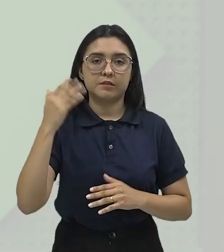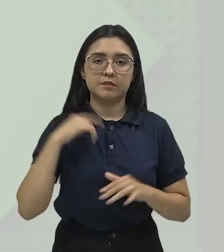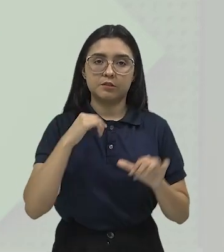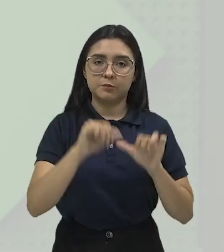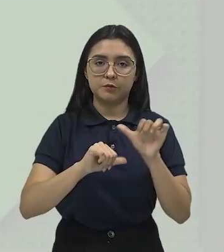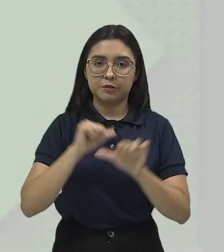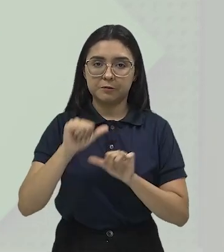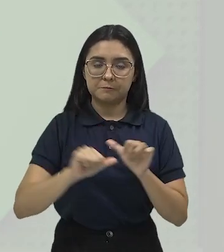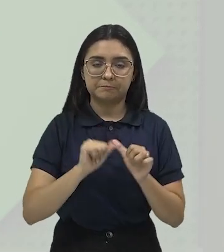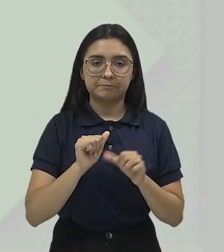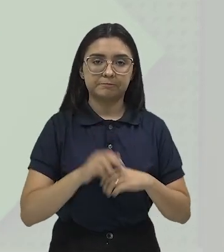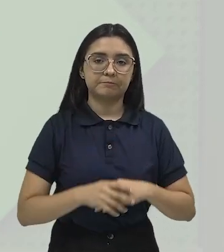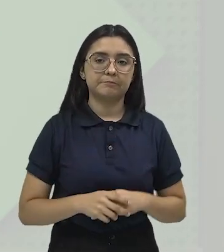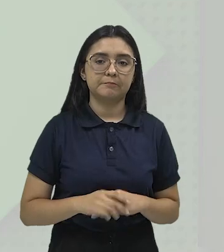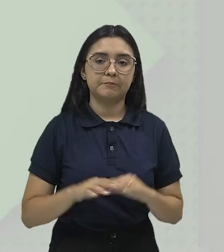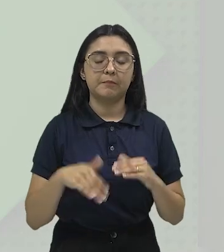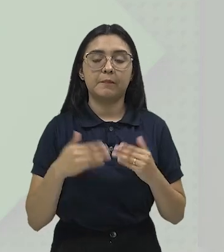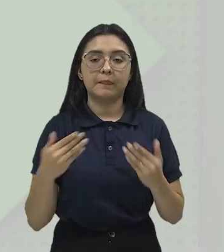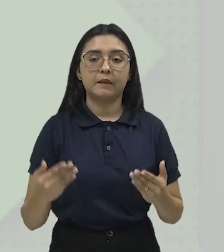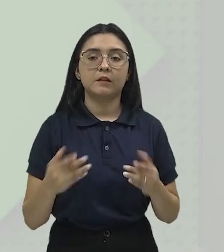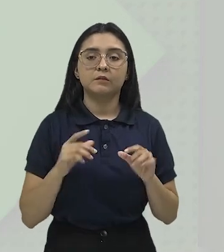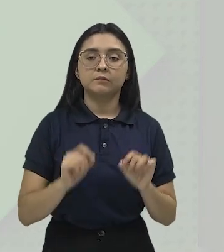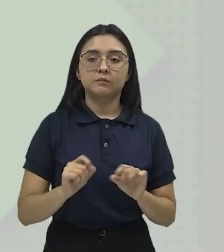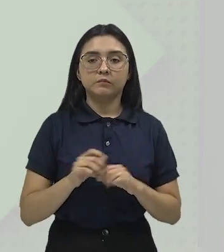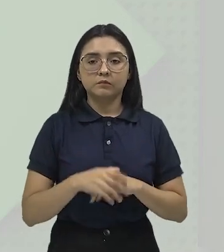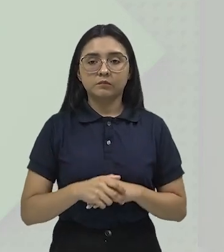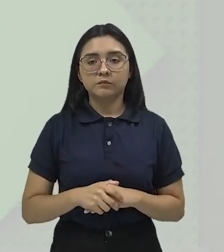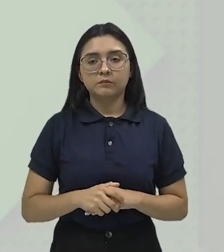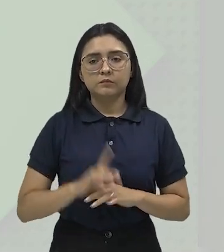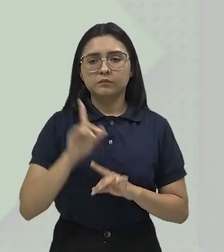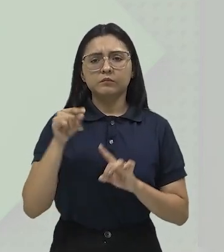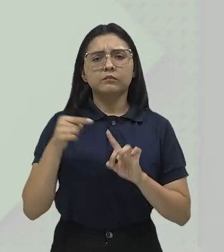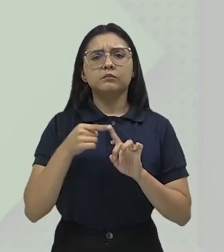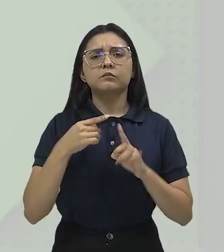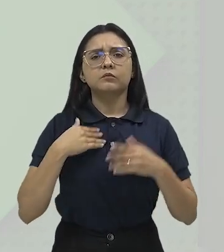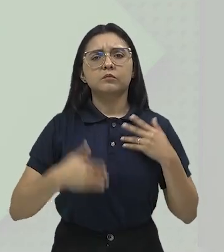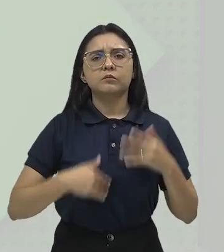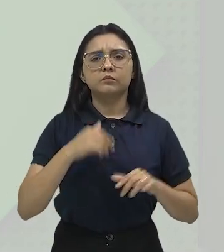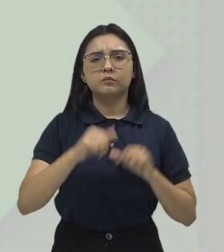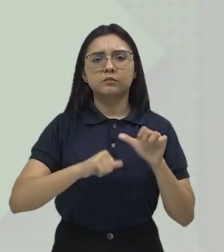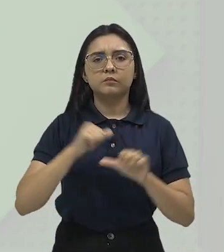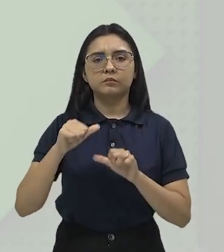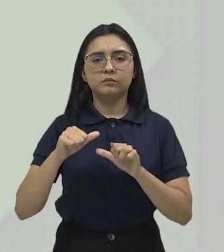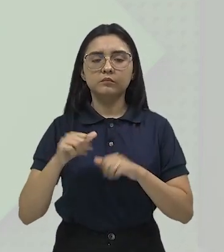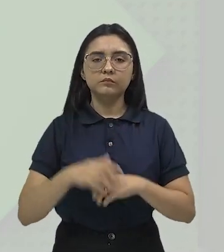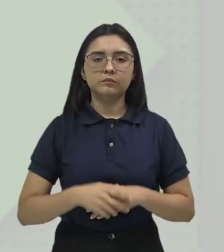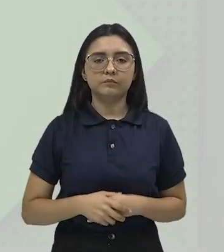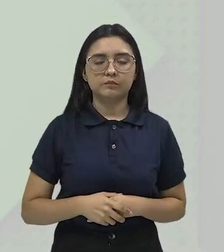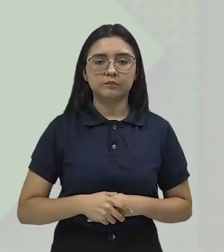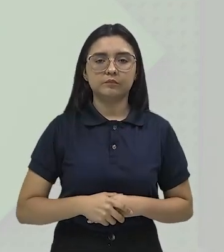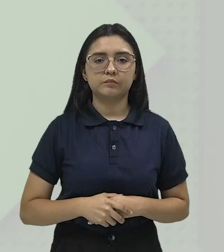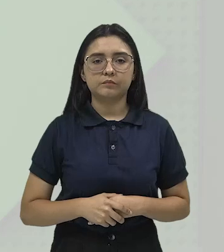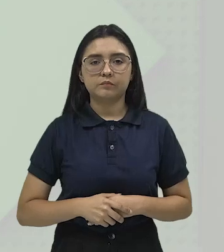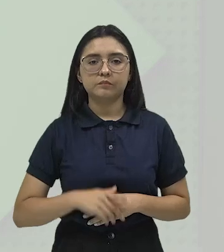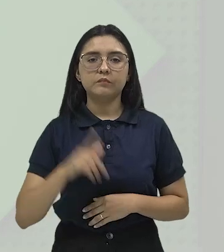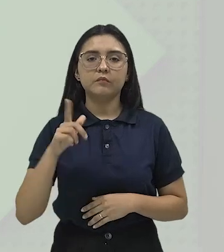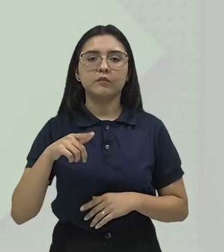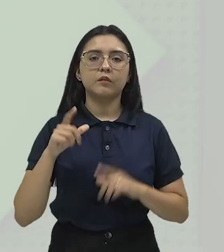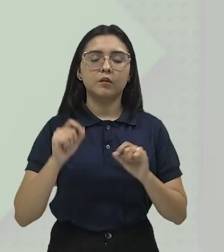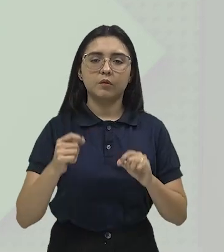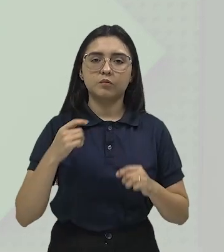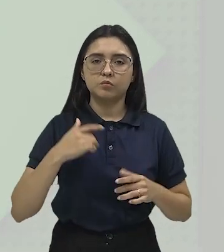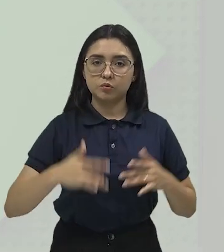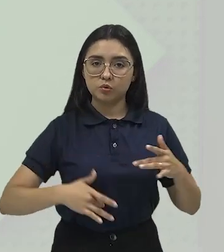processos. Bom, e aí o objetivo final dessa puberdade, desse processo é amadurecer